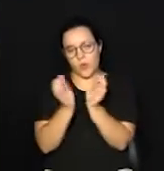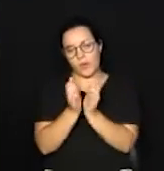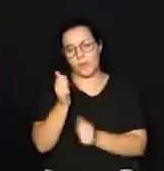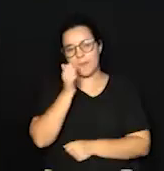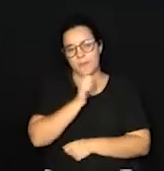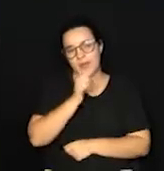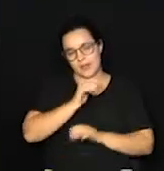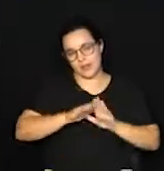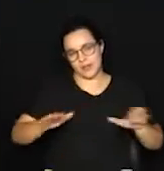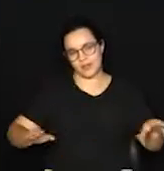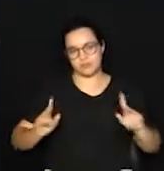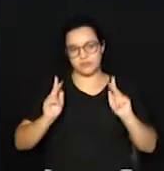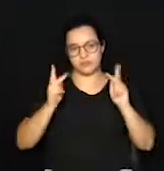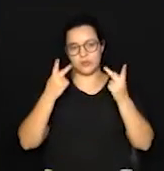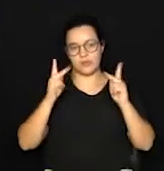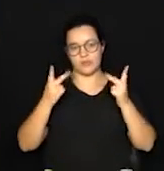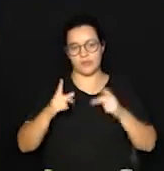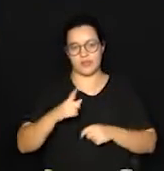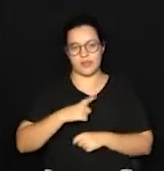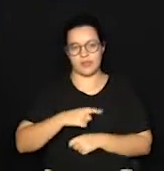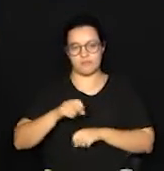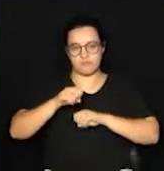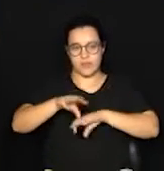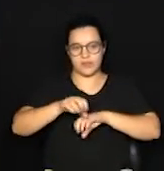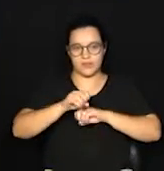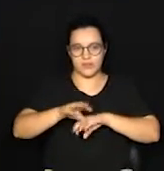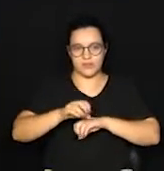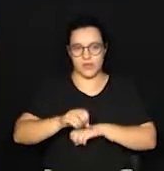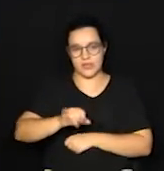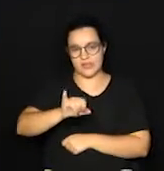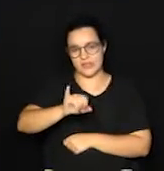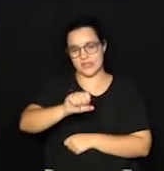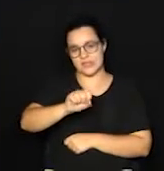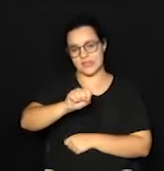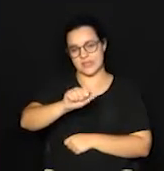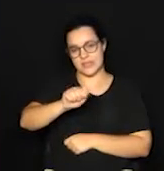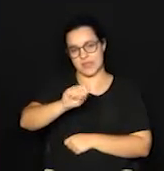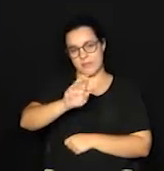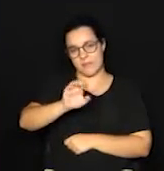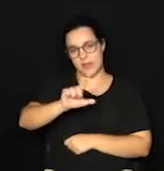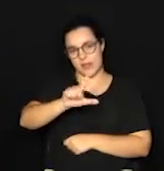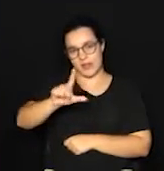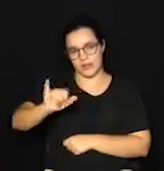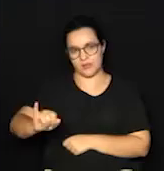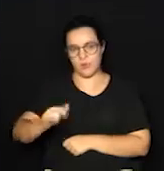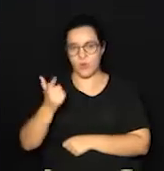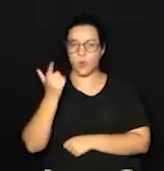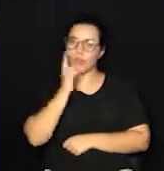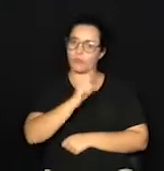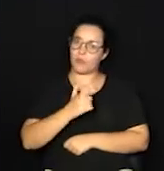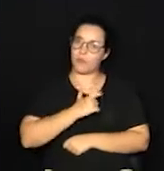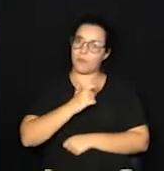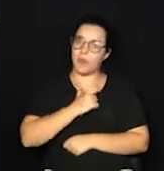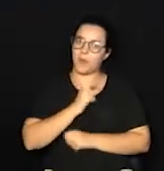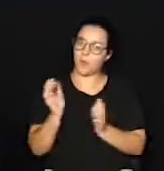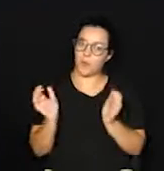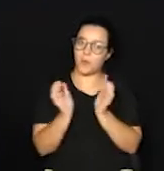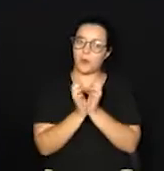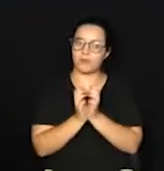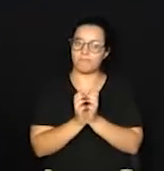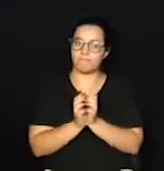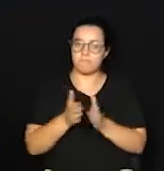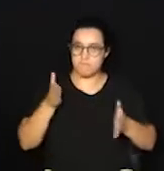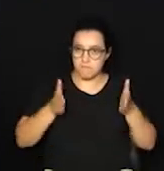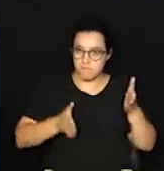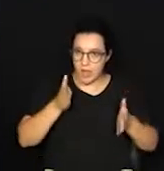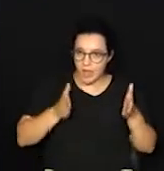são hoje comandadas pela técnica Isabelle Schiffer, que conseguiu essas medalhas aí, mesmo nesse